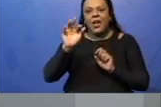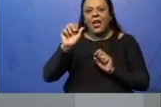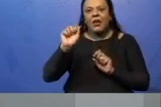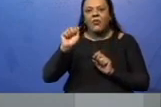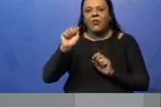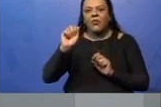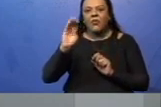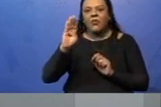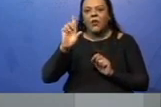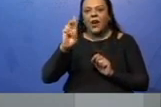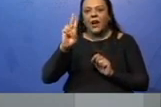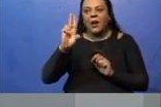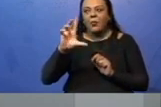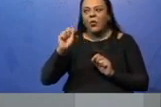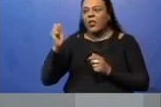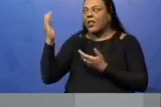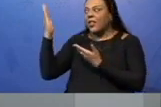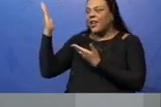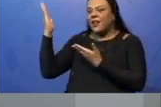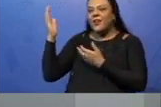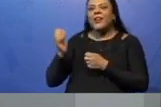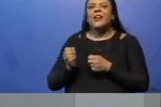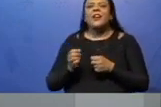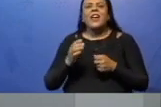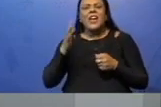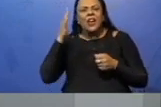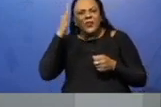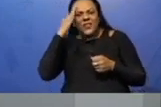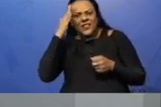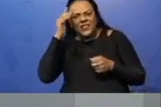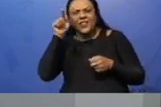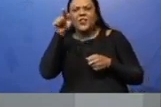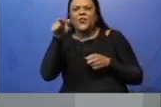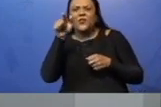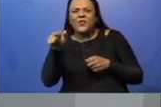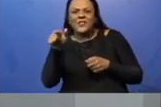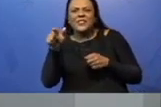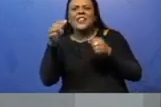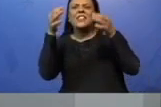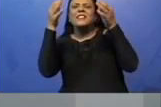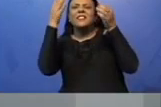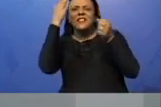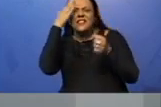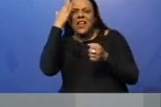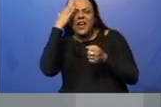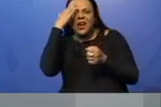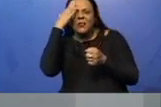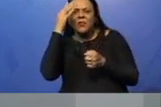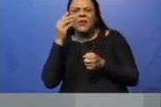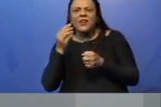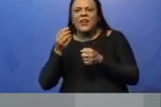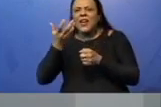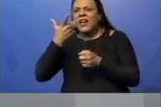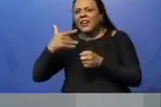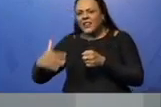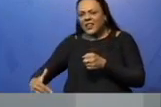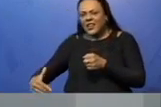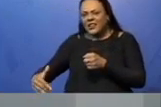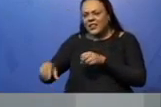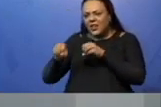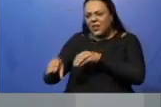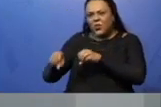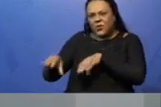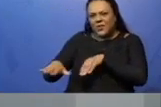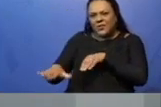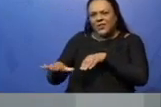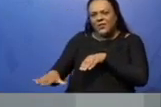sabem muita coisa. As crianças costumam ler muita fábula lá na educação, desde a educação infantil, os